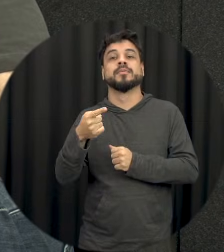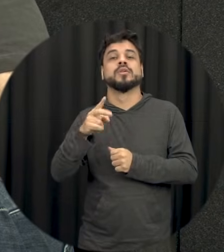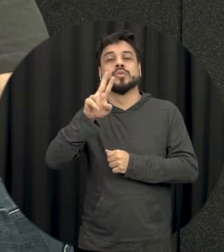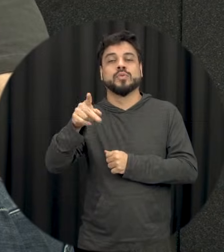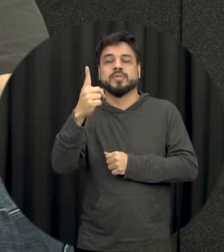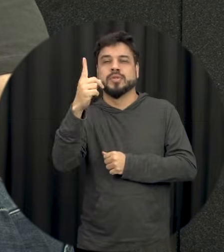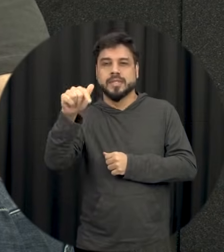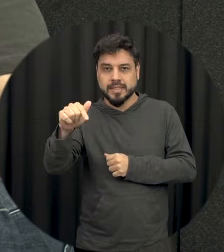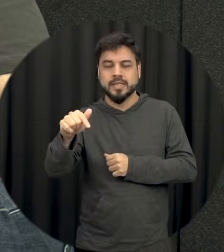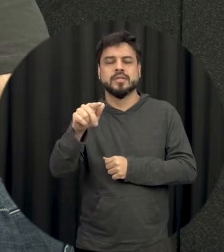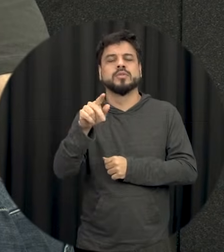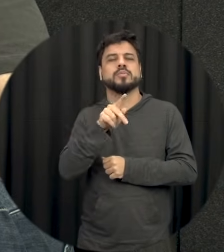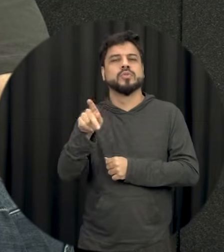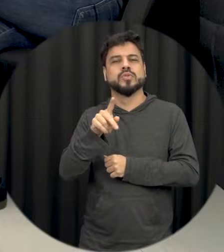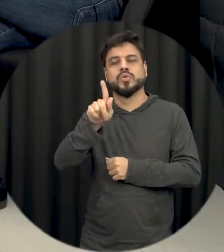2017, o professor Gustavo,